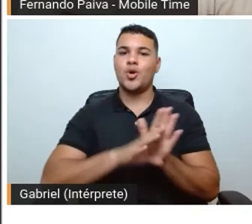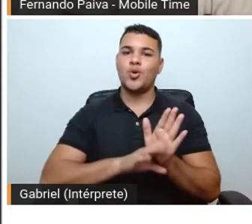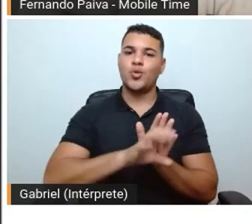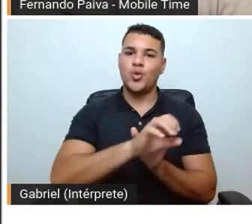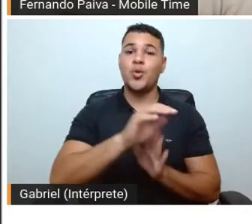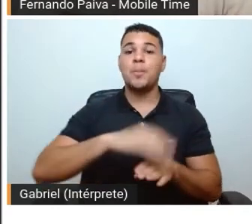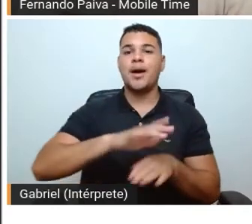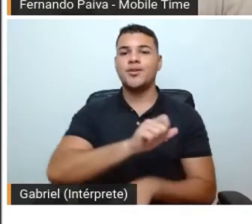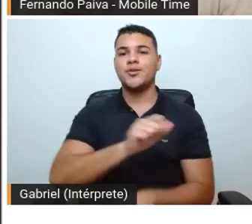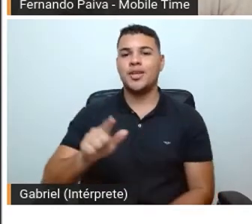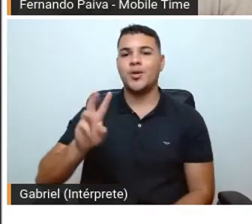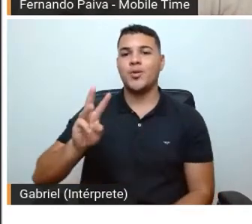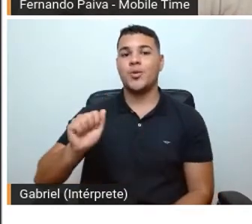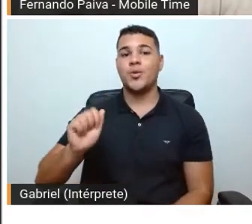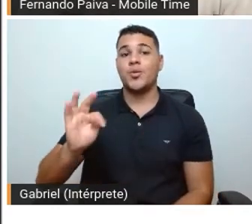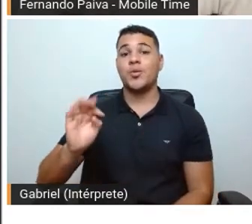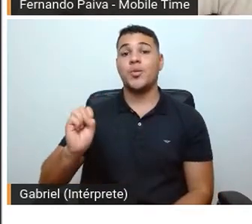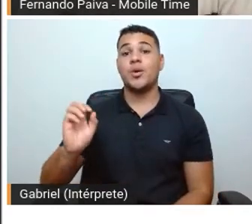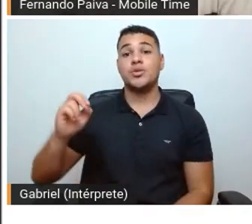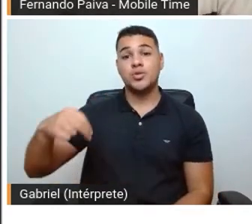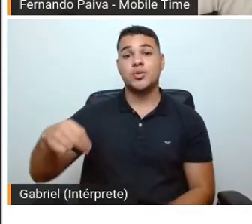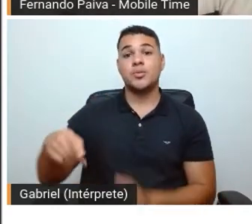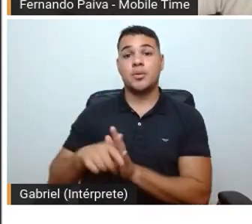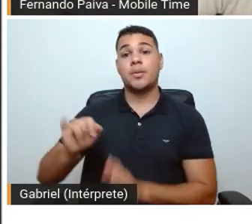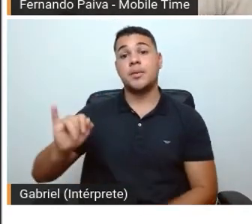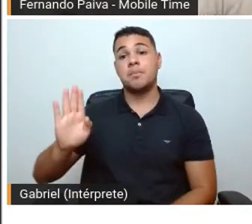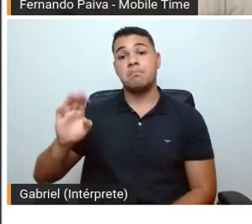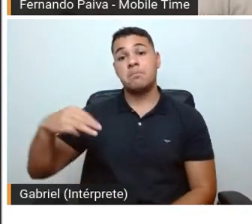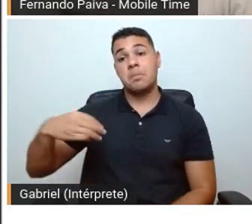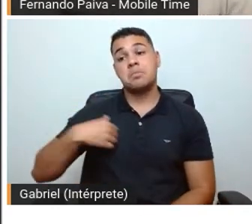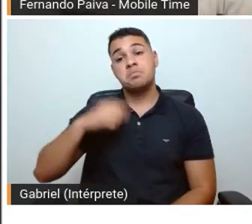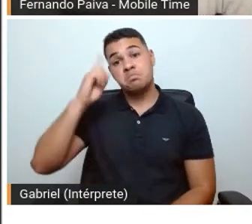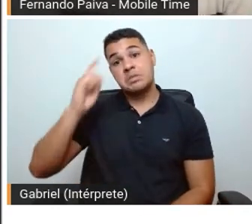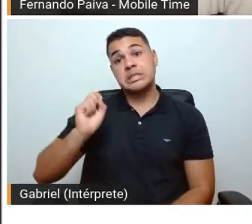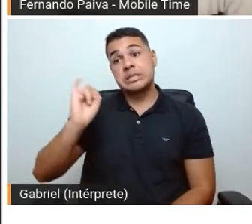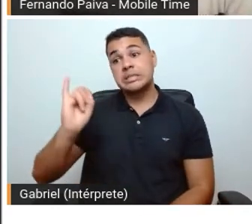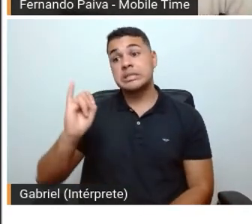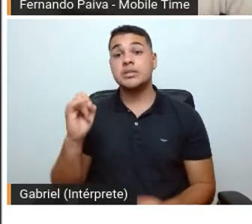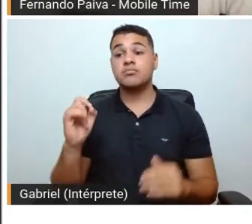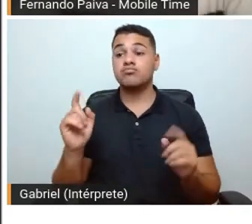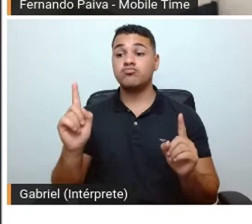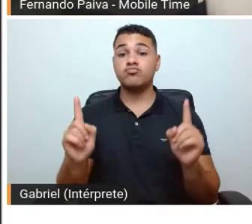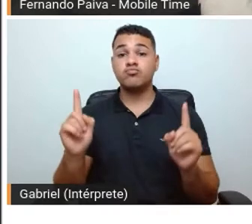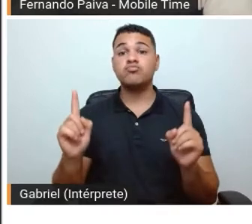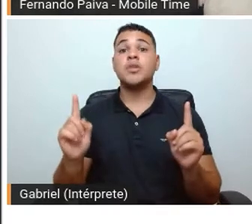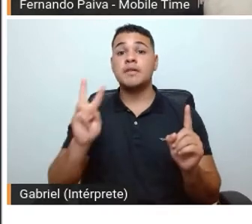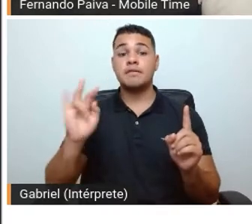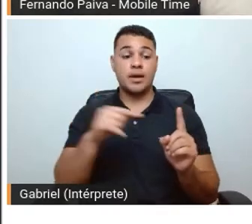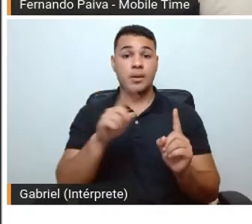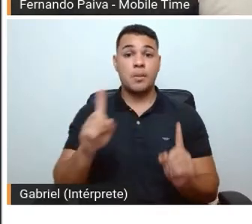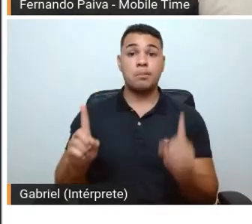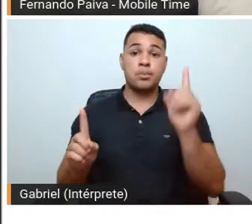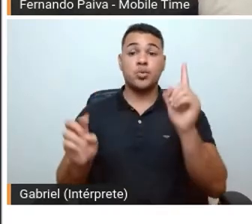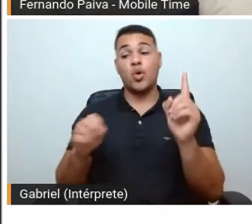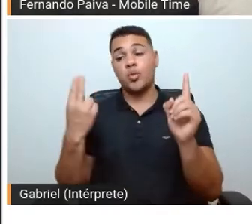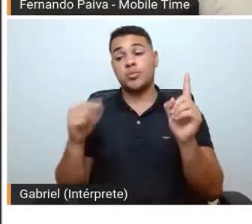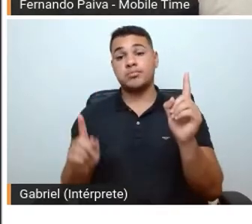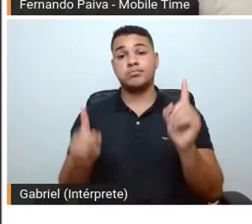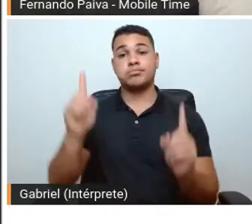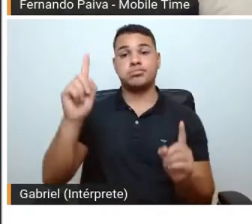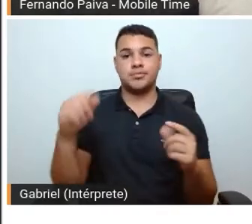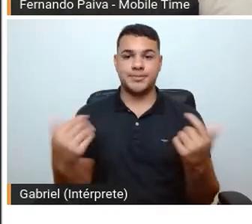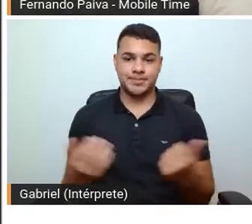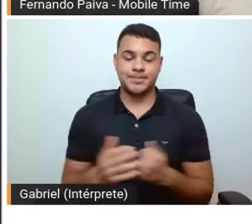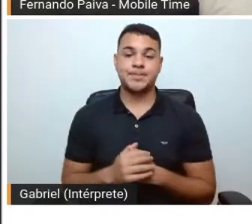que pode indicar uma tendência de alta do Google vamos ver se você não tem para o meu próximo ano Mas eles são os